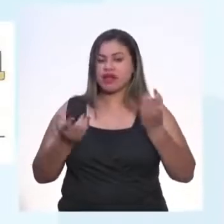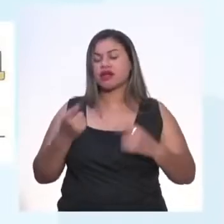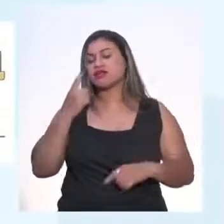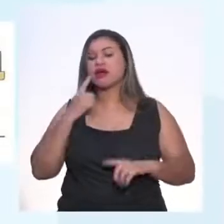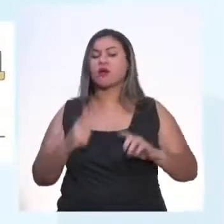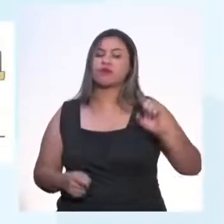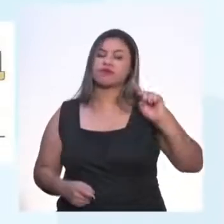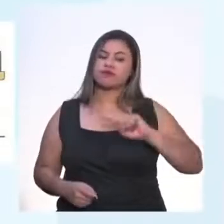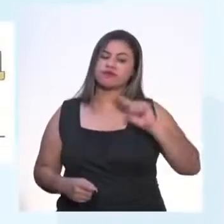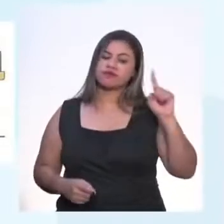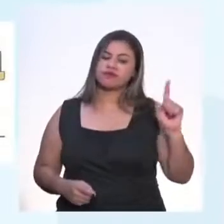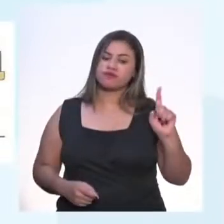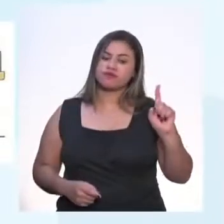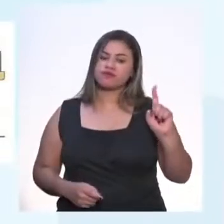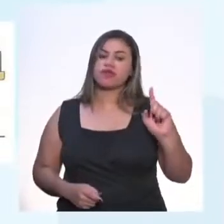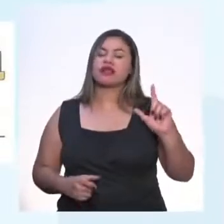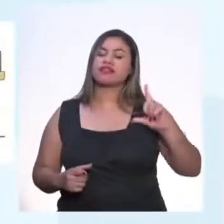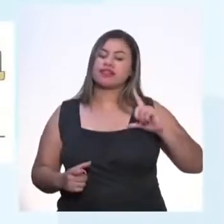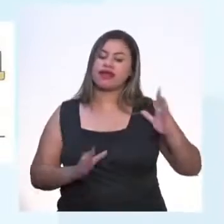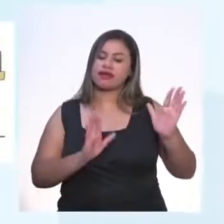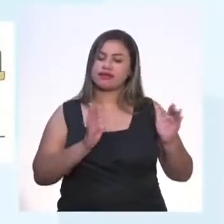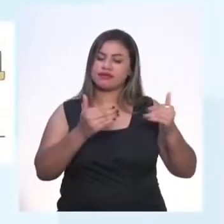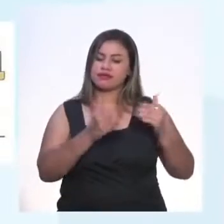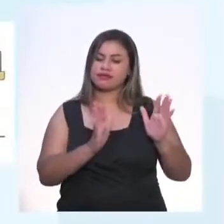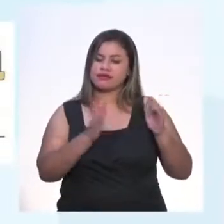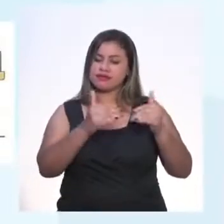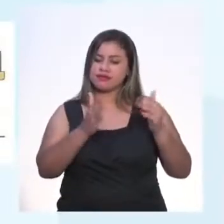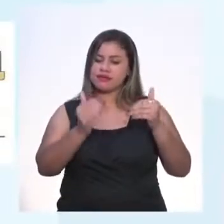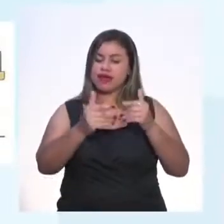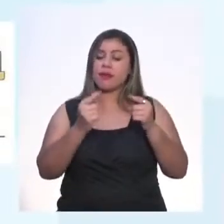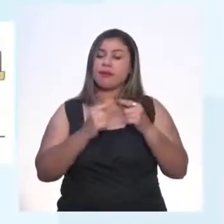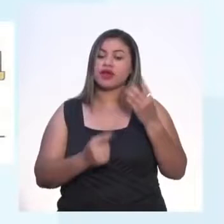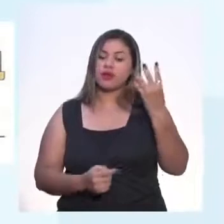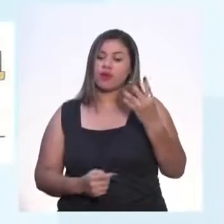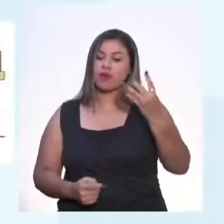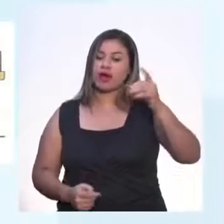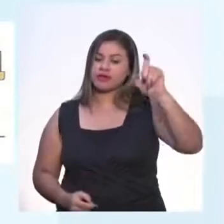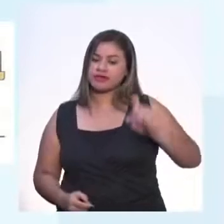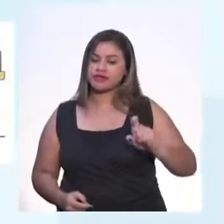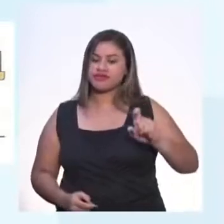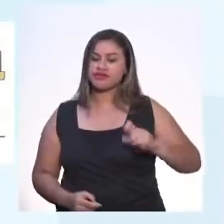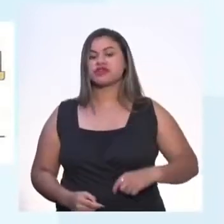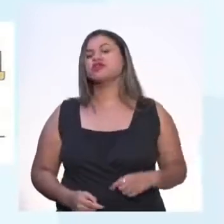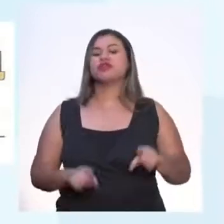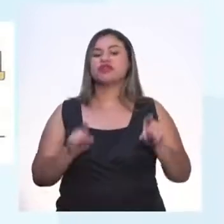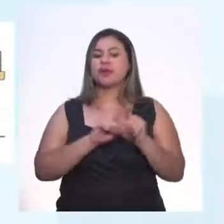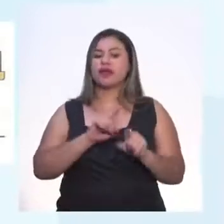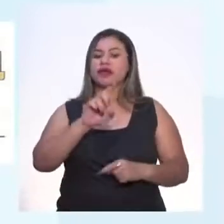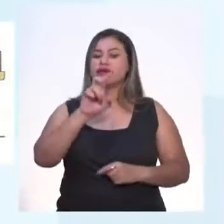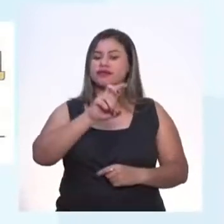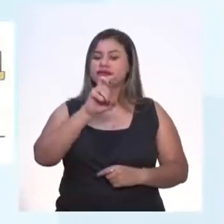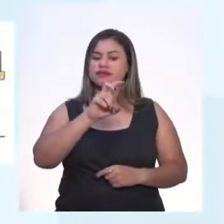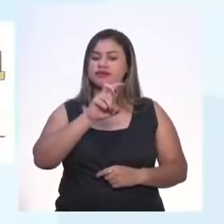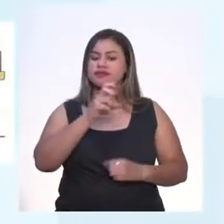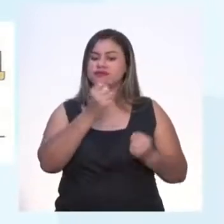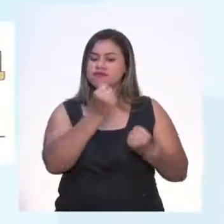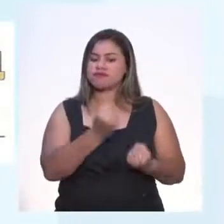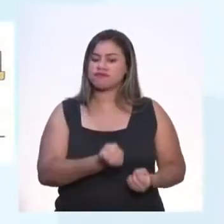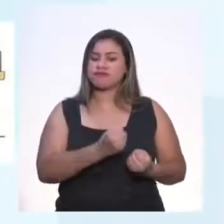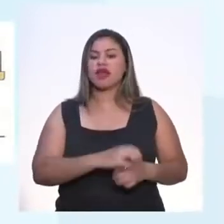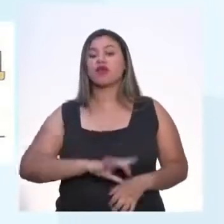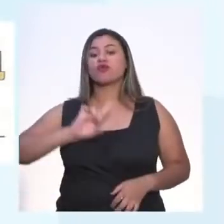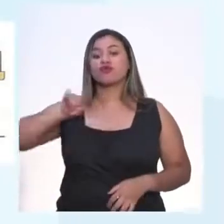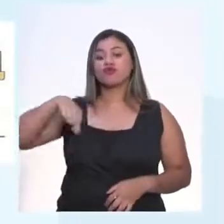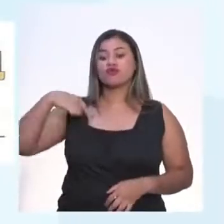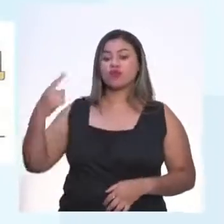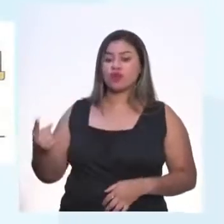aqui os 4, né, ó, os 4x e os 5 do pezinho. Do outro lado da